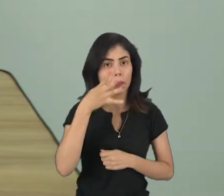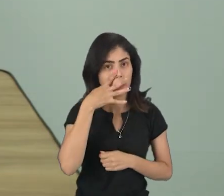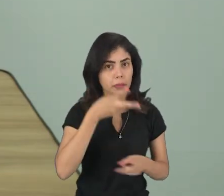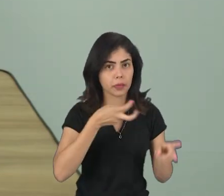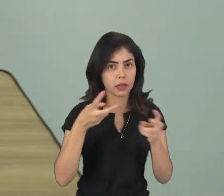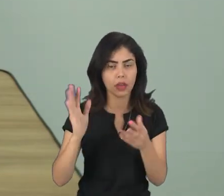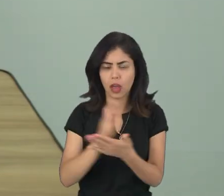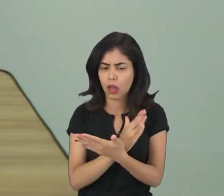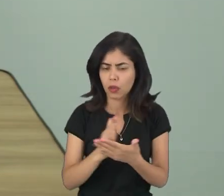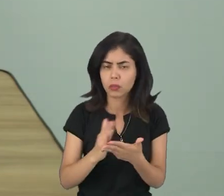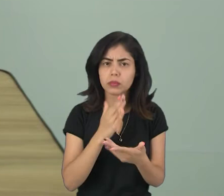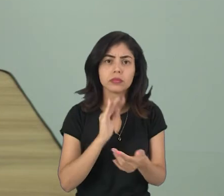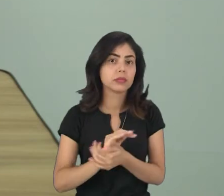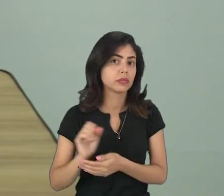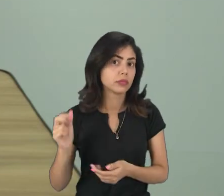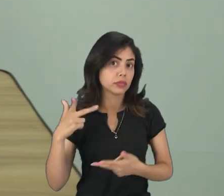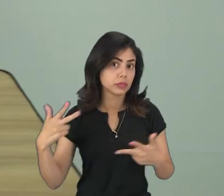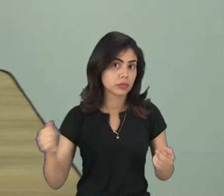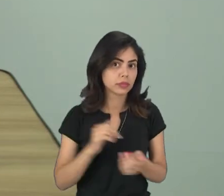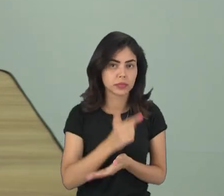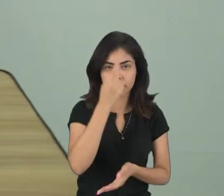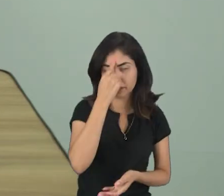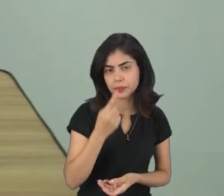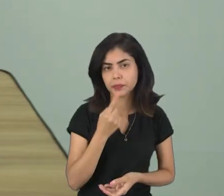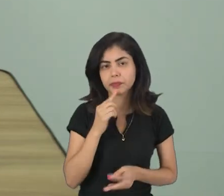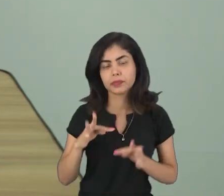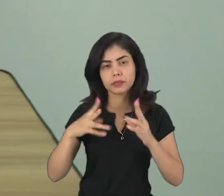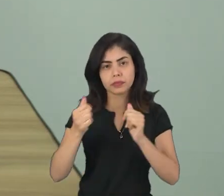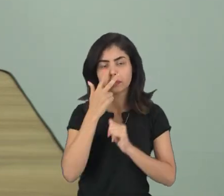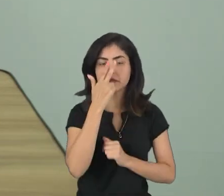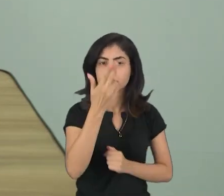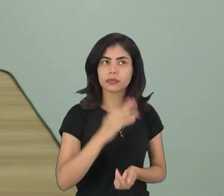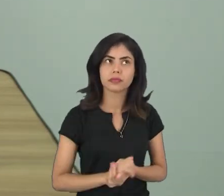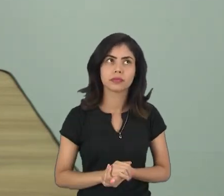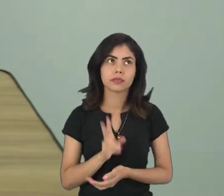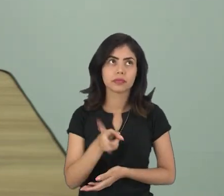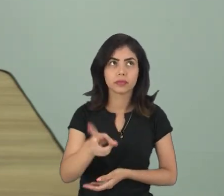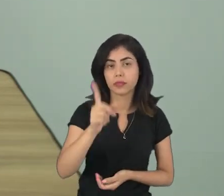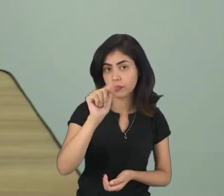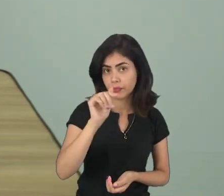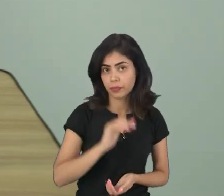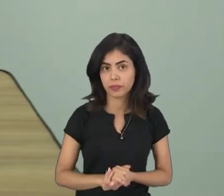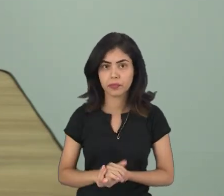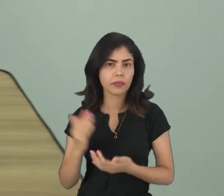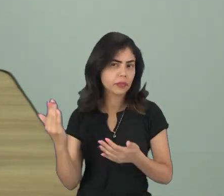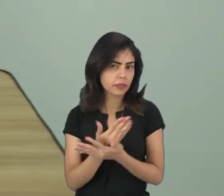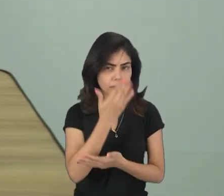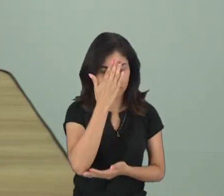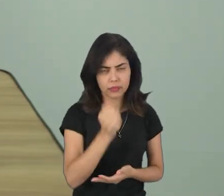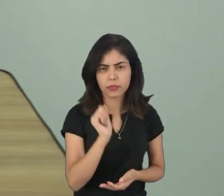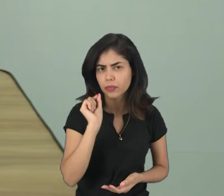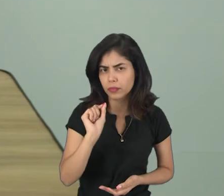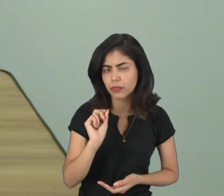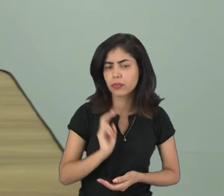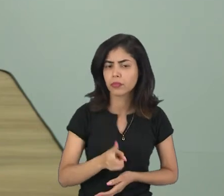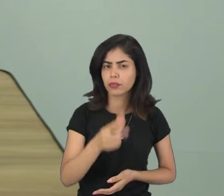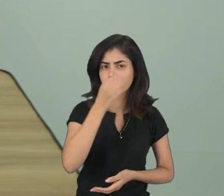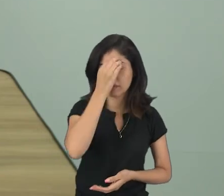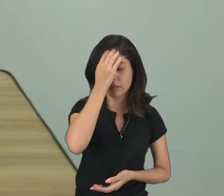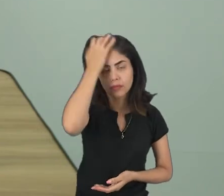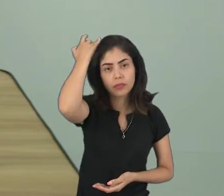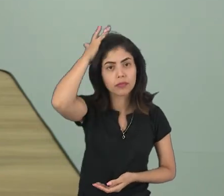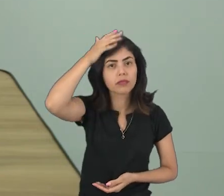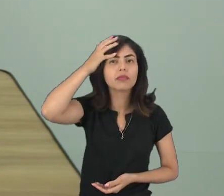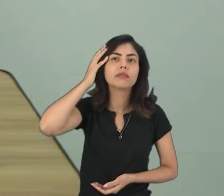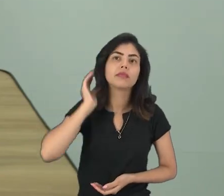observar que alguma coisa, alguma imagem de tudo que apareceu no vídeo permaneceu. Alguém sabe o que foi que permaneceu?